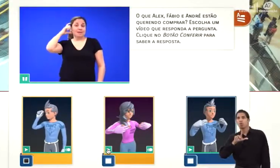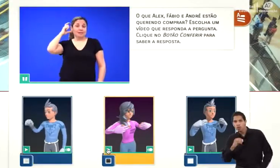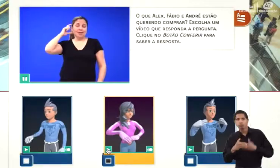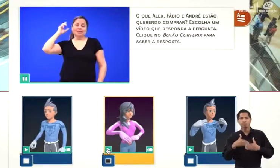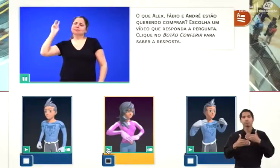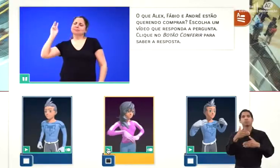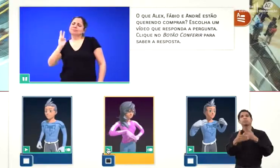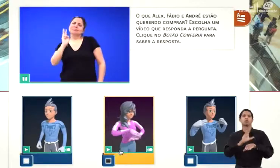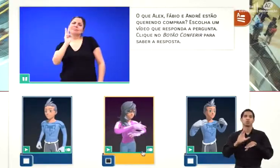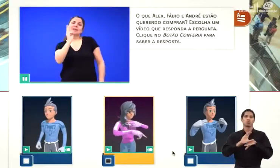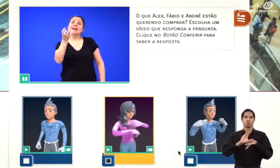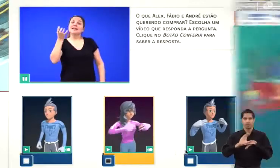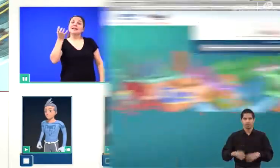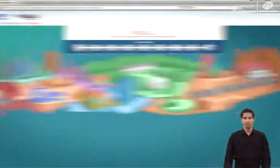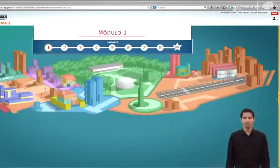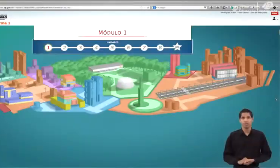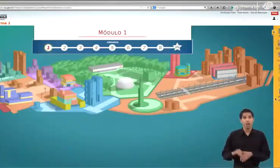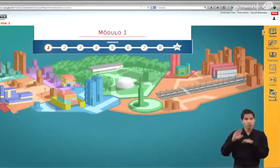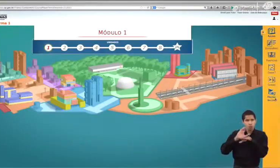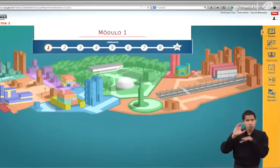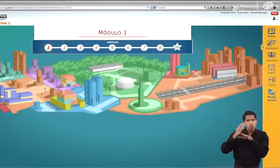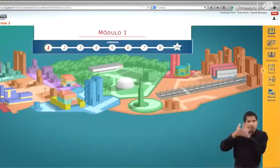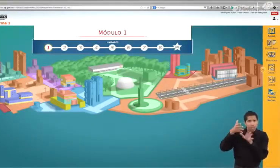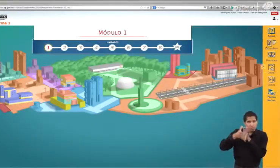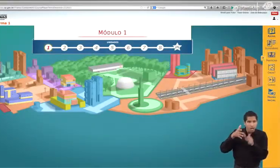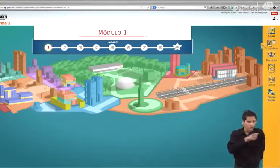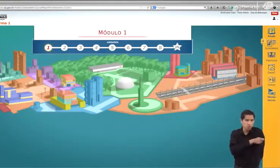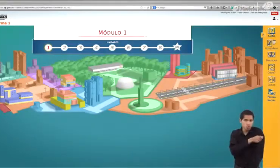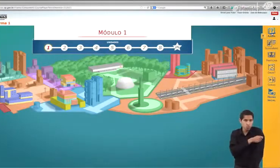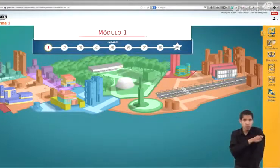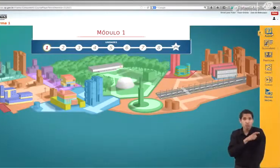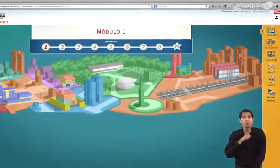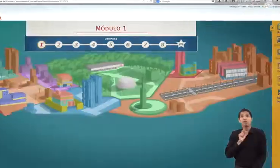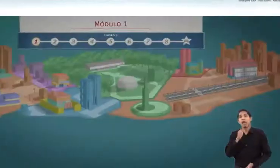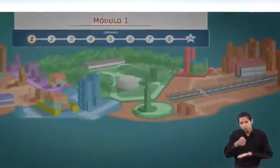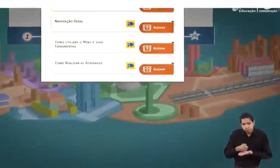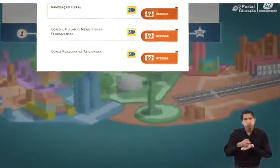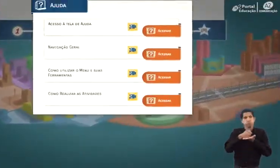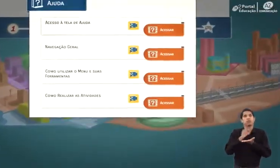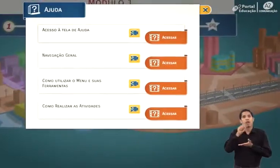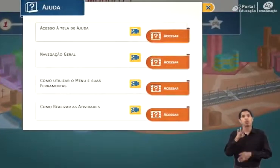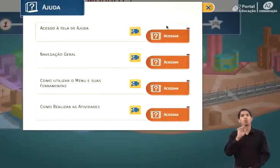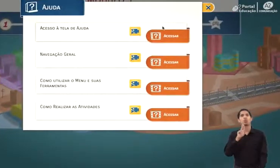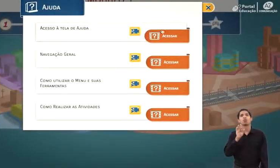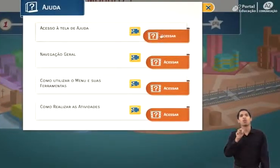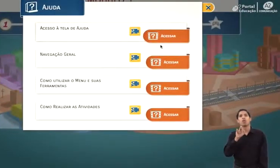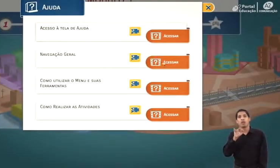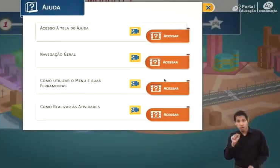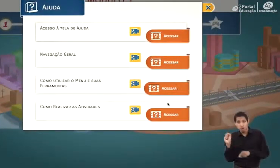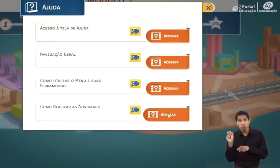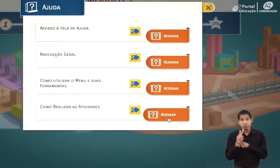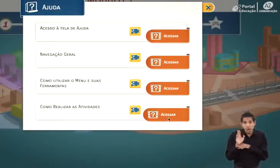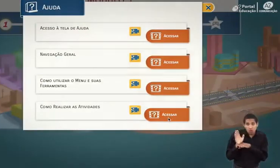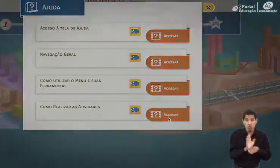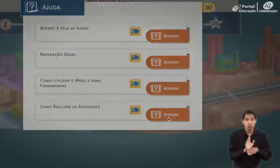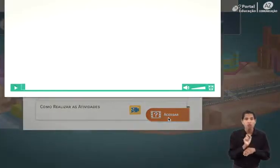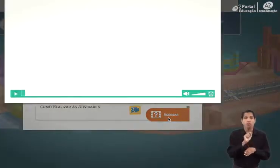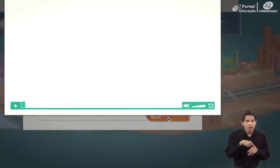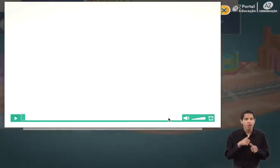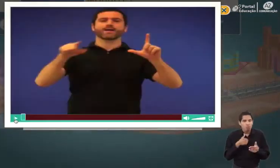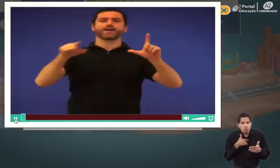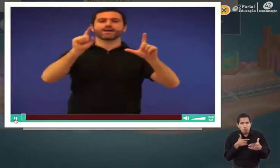todas as situações abordadas ao longo do curso. Os alunos do curso de Libras contam também com suporte técnico e com tutoria. Esses tutores